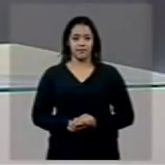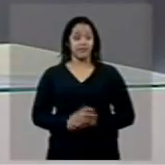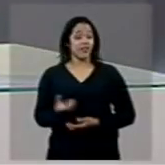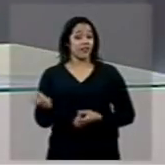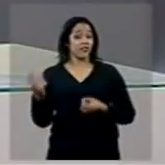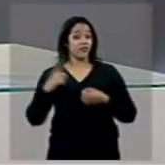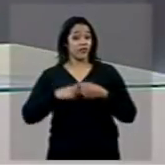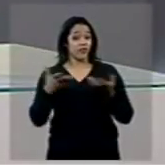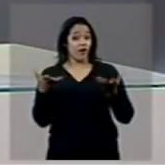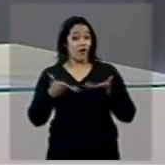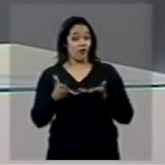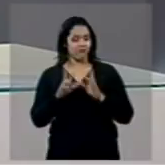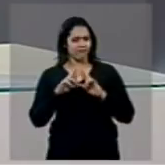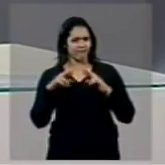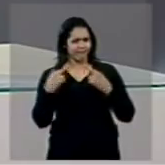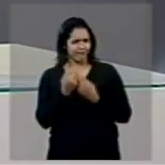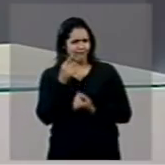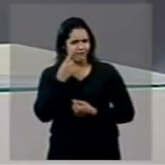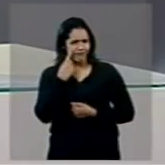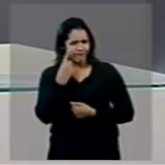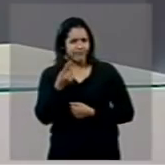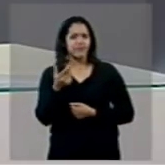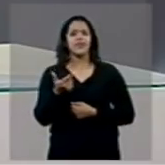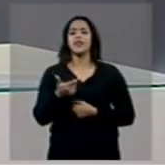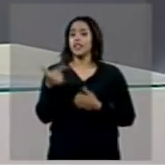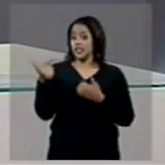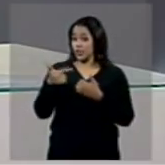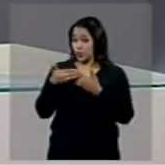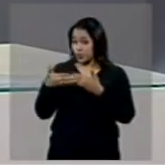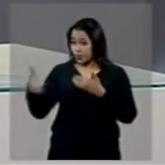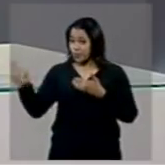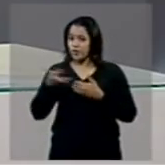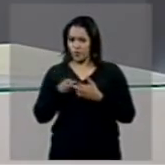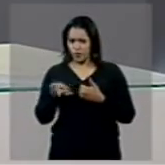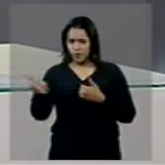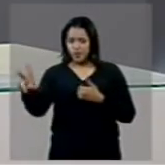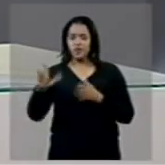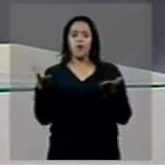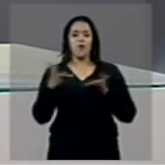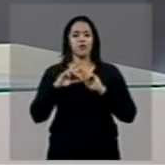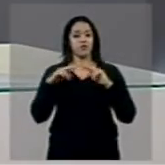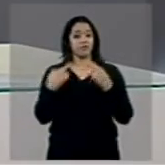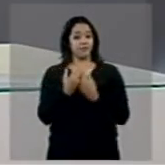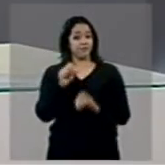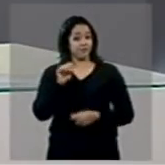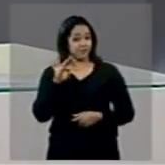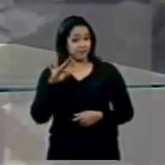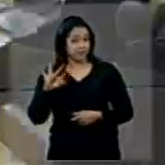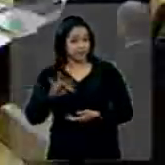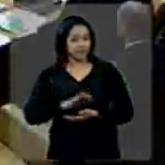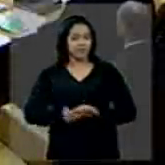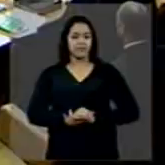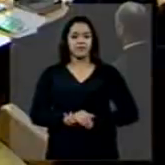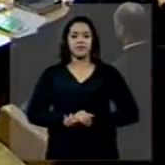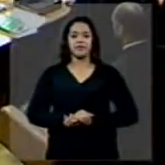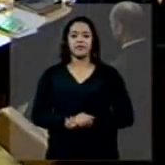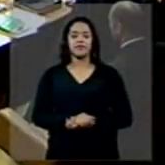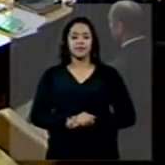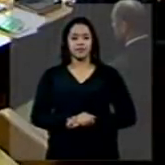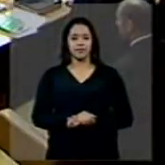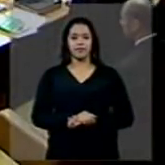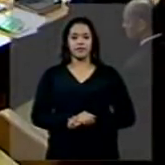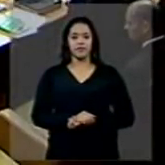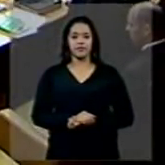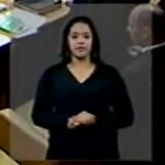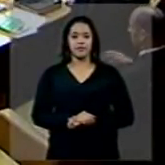Estamos de volta com o Direto do Plenário. Você confere agora a segunda parte, a continuação da sessão de hoje do Supremo Tribunal Federal. Sessão administrativa para logo mais